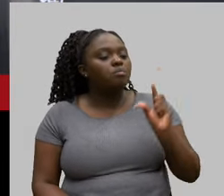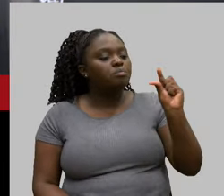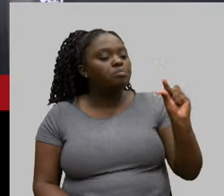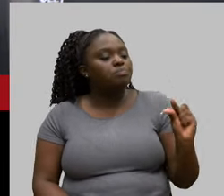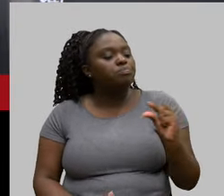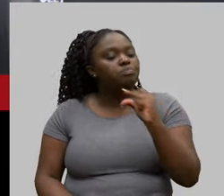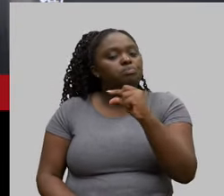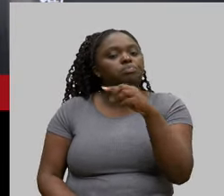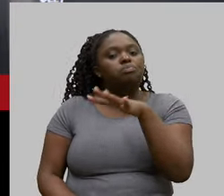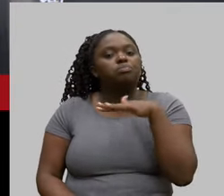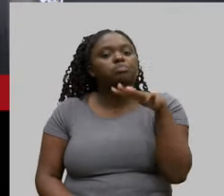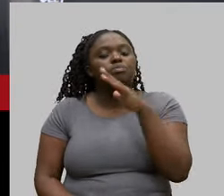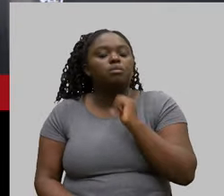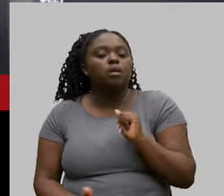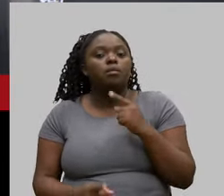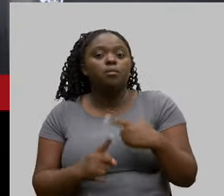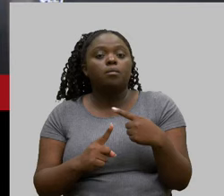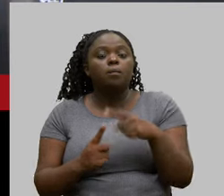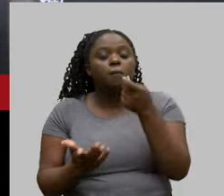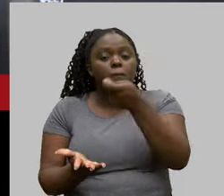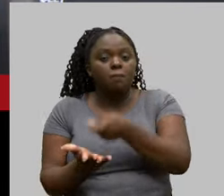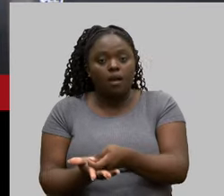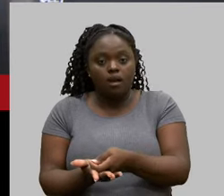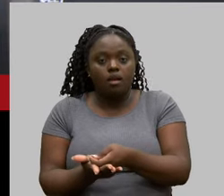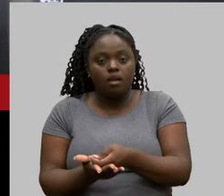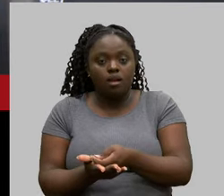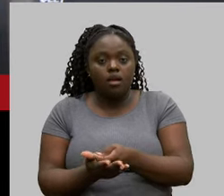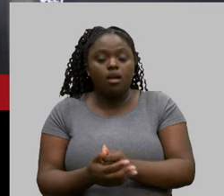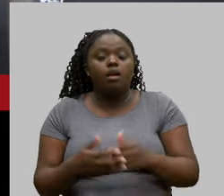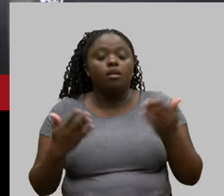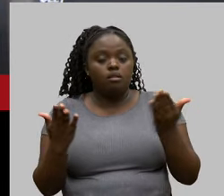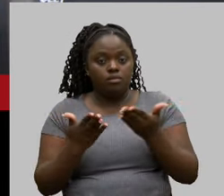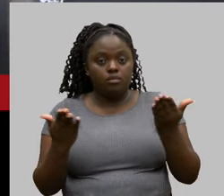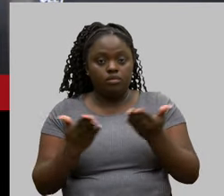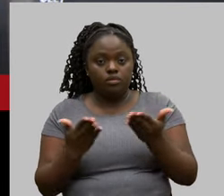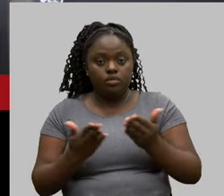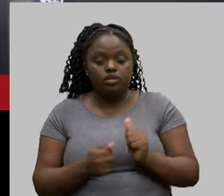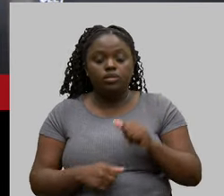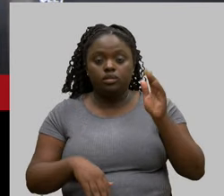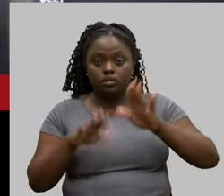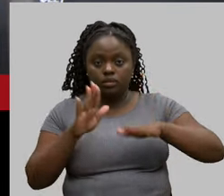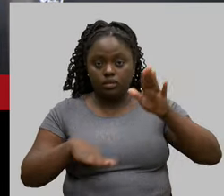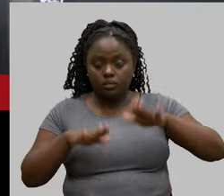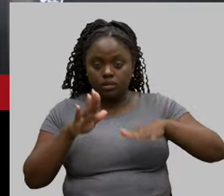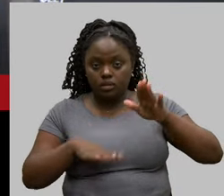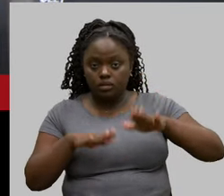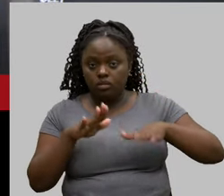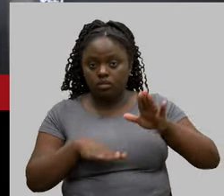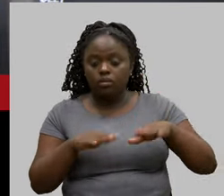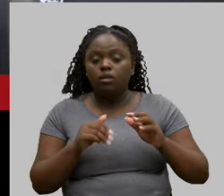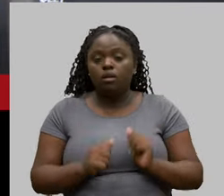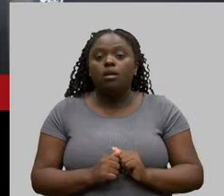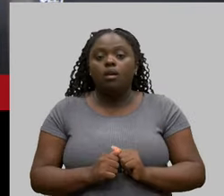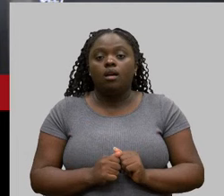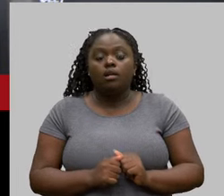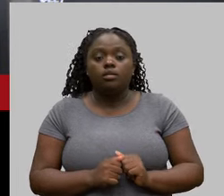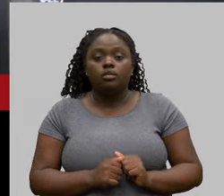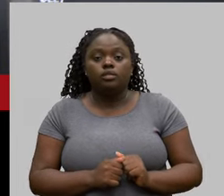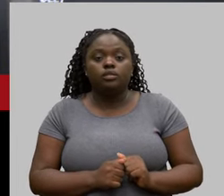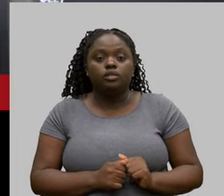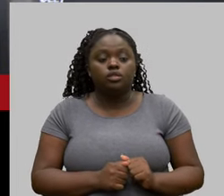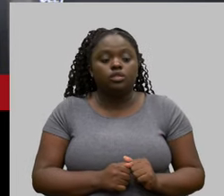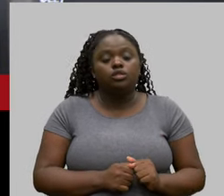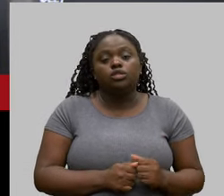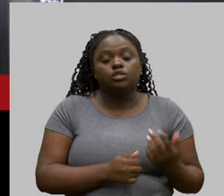é o que paga você ouve muito isso e hoje em dia dependendo das circunstâncias de invalidez e de